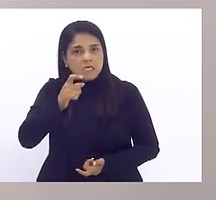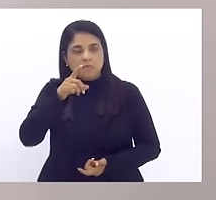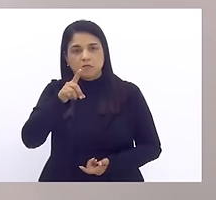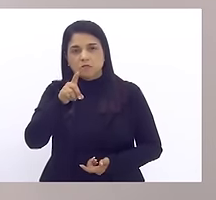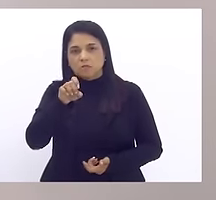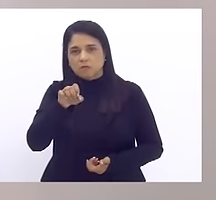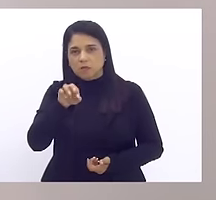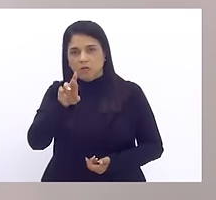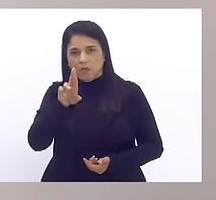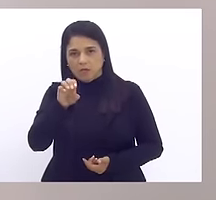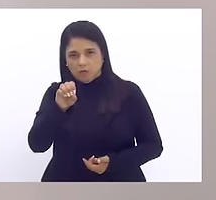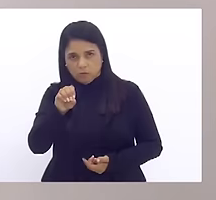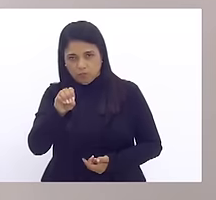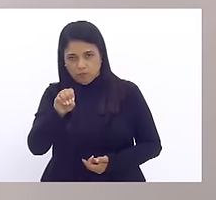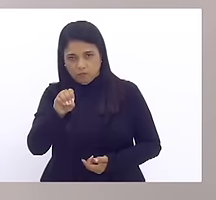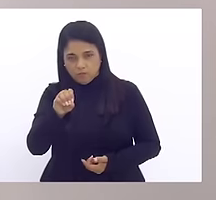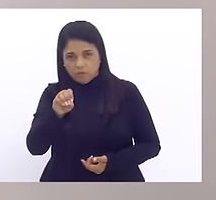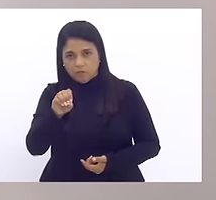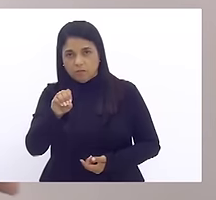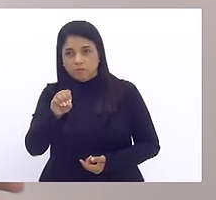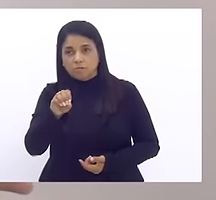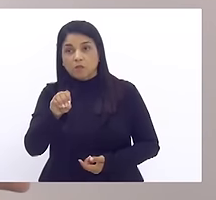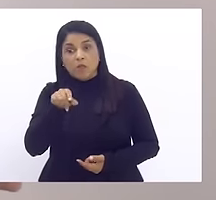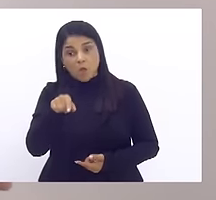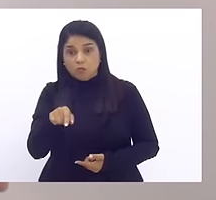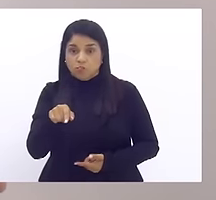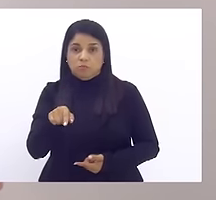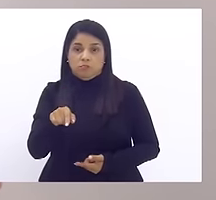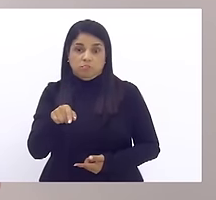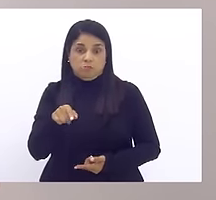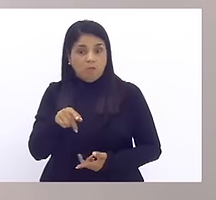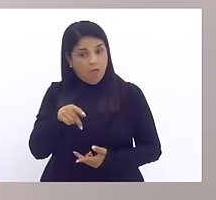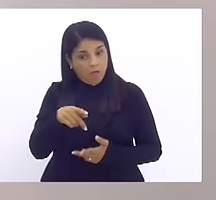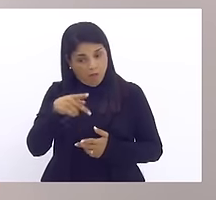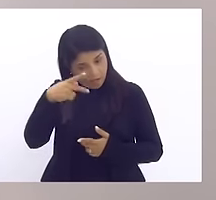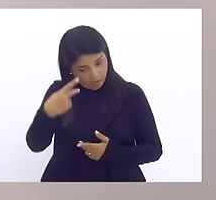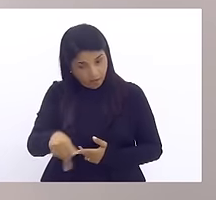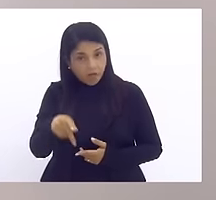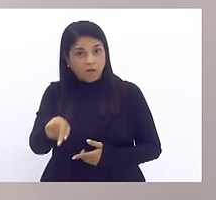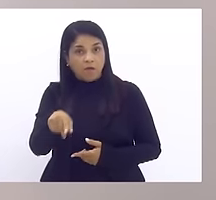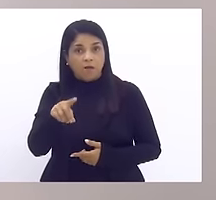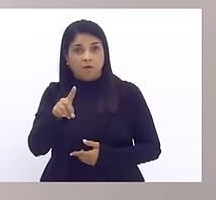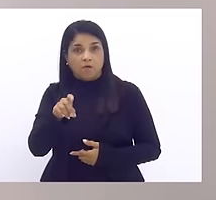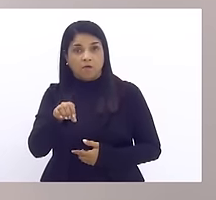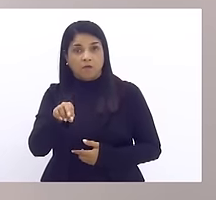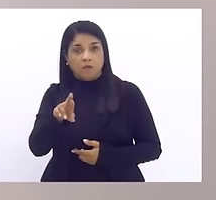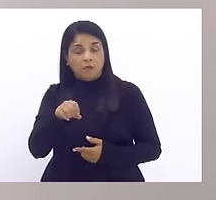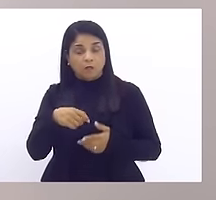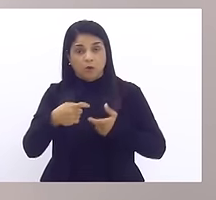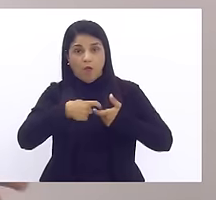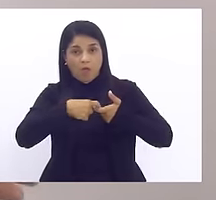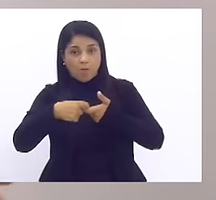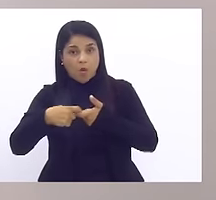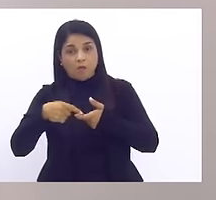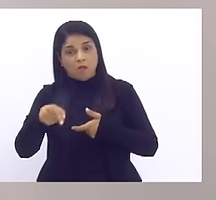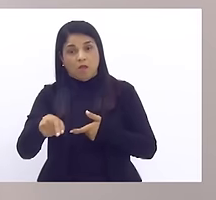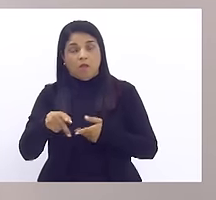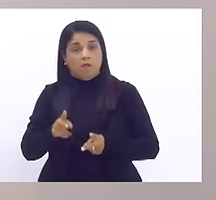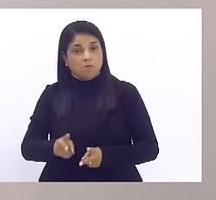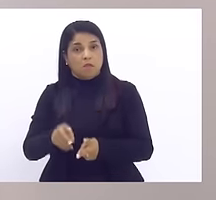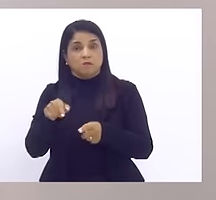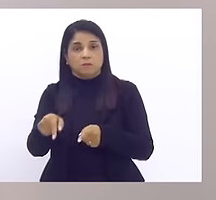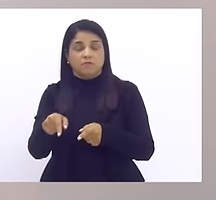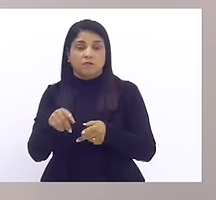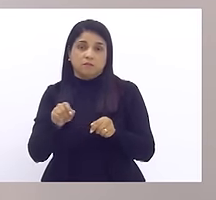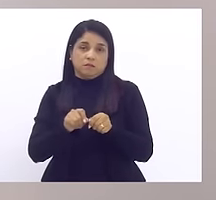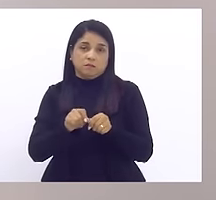então A operação não é finalística do Detro mas é o Detro que tá fazendo hora se o apoio no seu reboque é do Detro é o deto que tá fazendo então